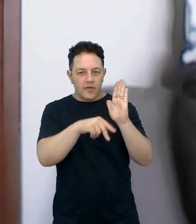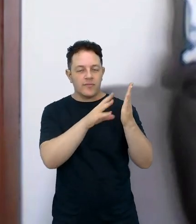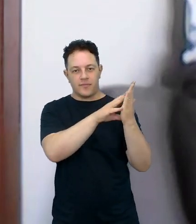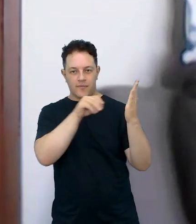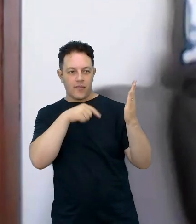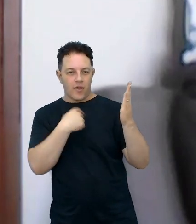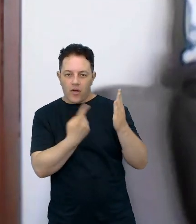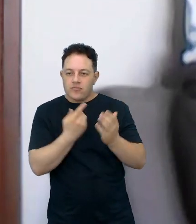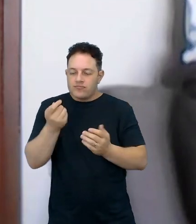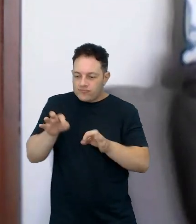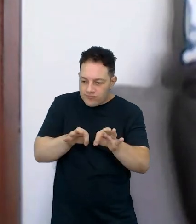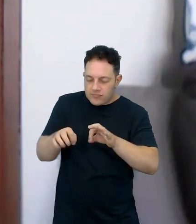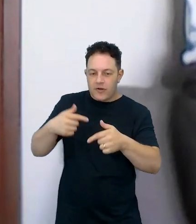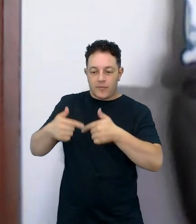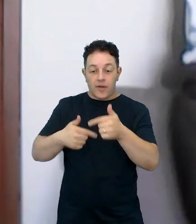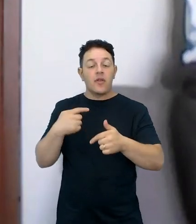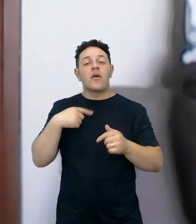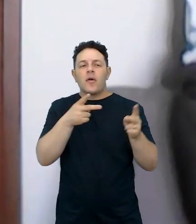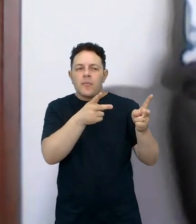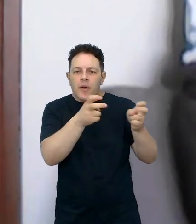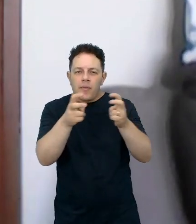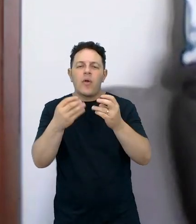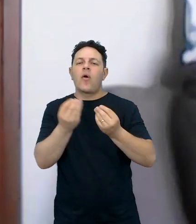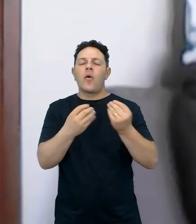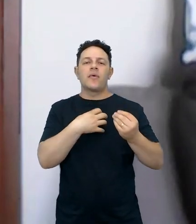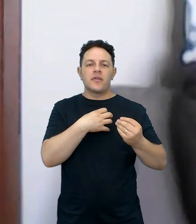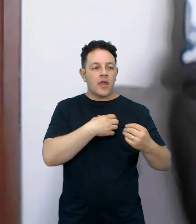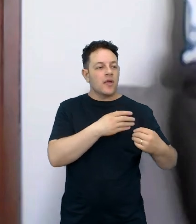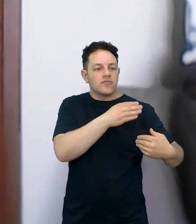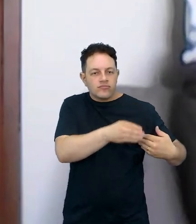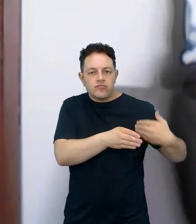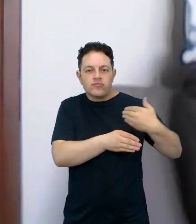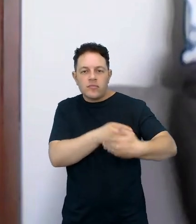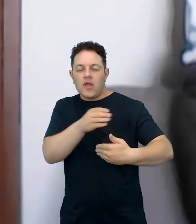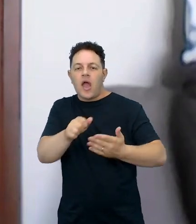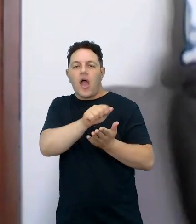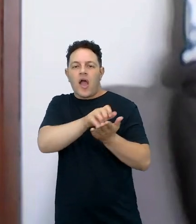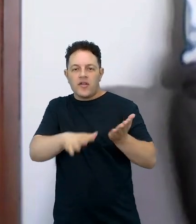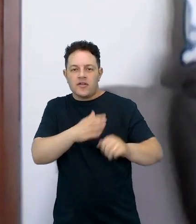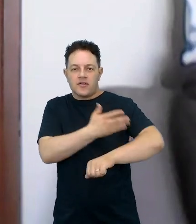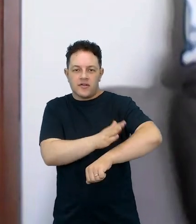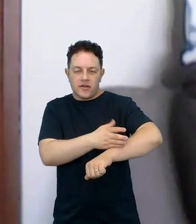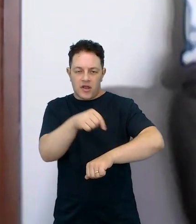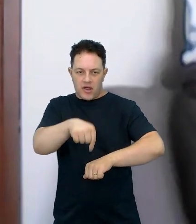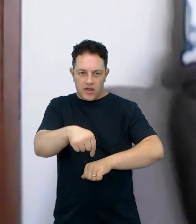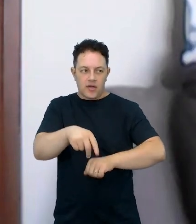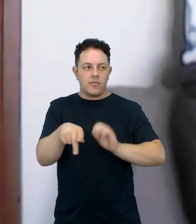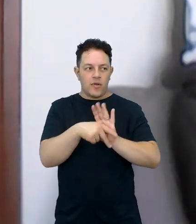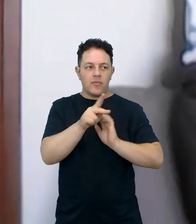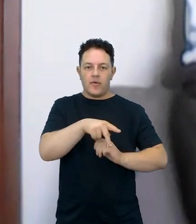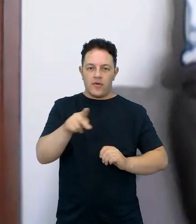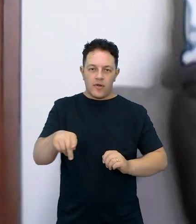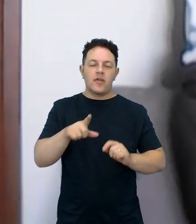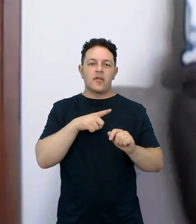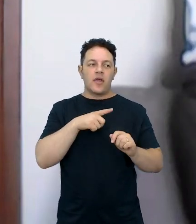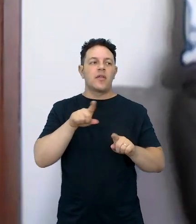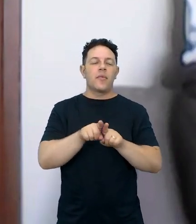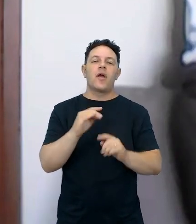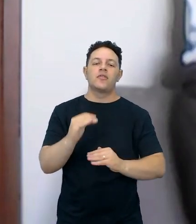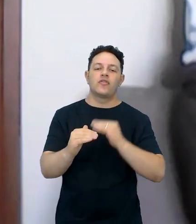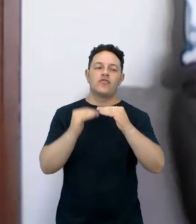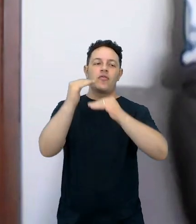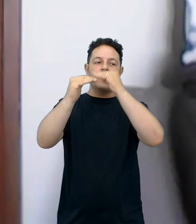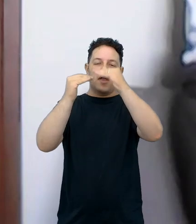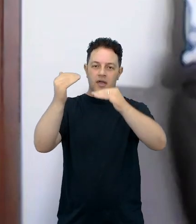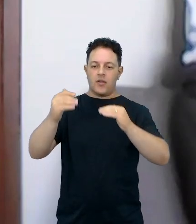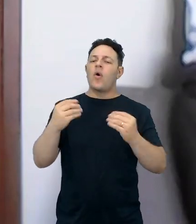E a gente vai observar o papel das sequências de atividades do material Aprender Sempre no desenvolvimento, né? Como